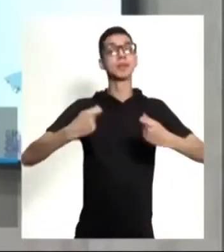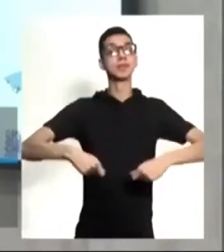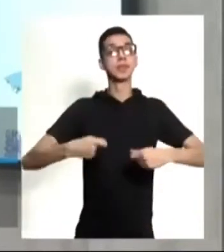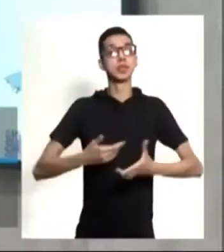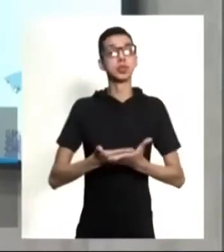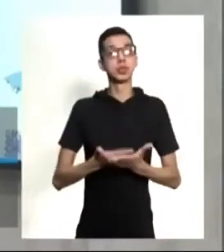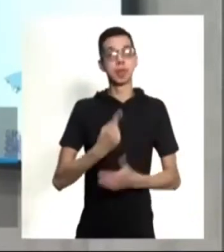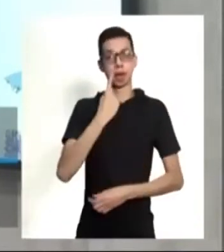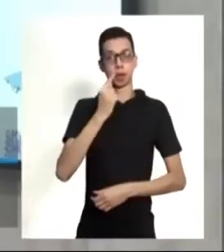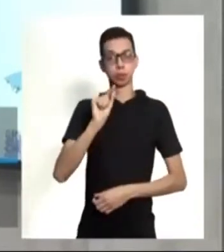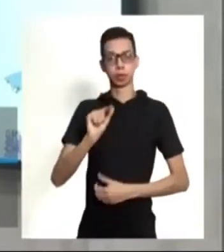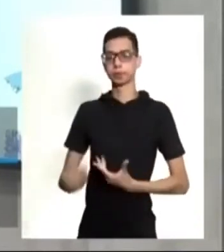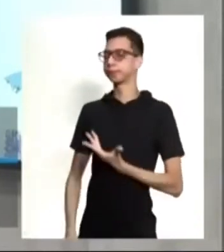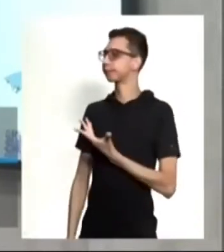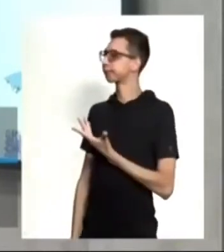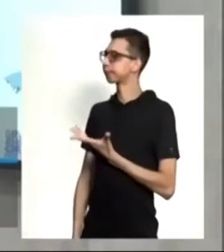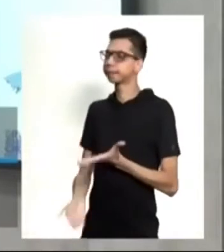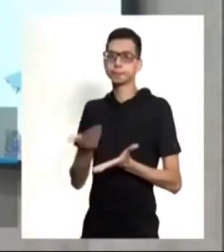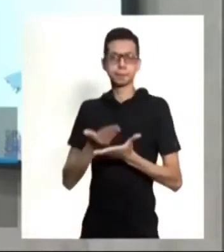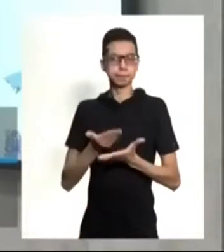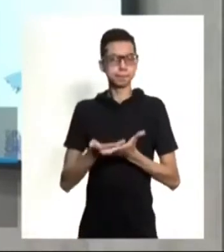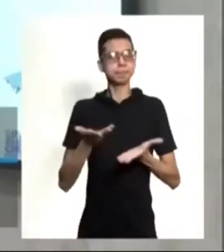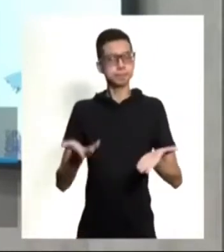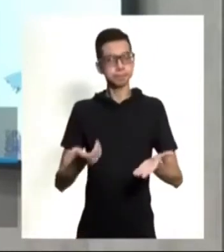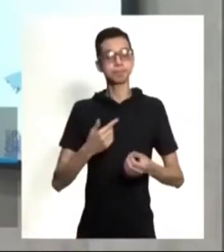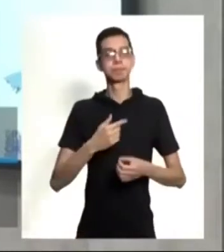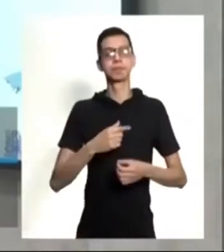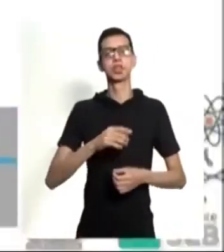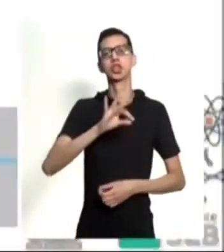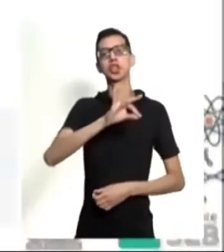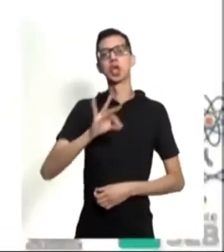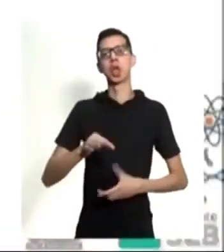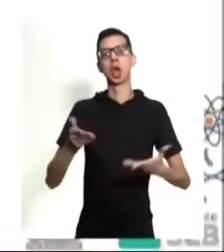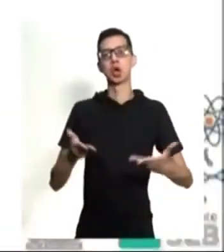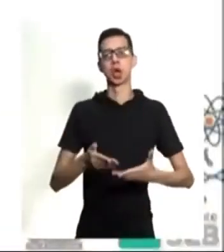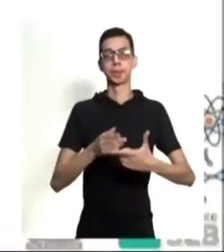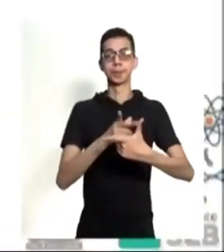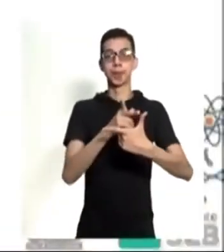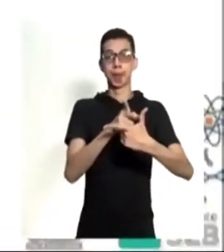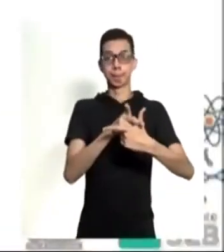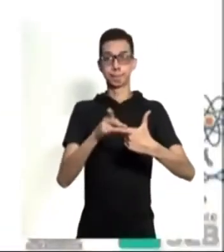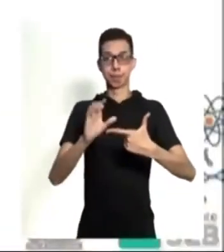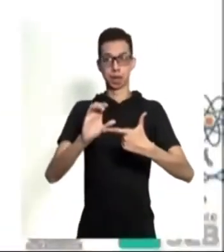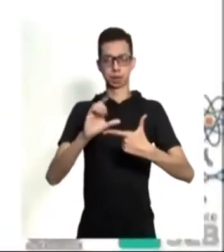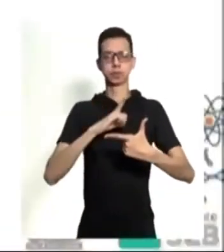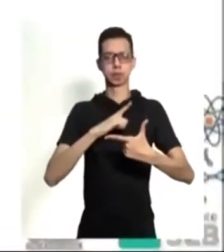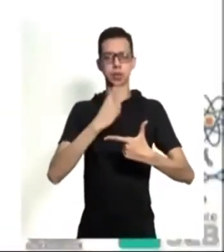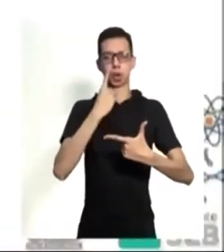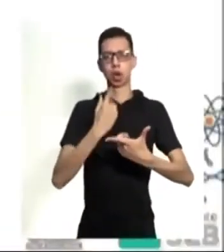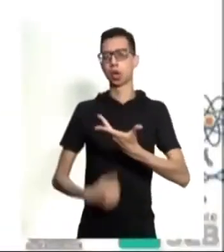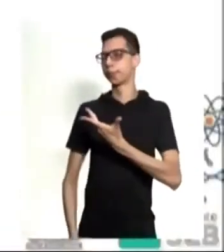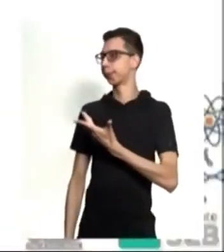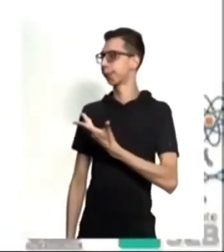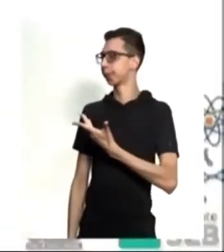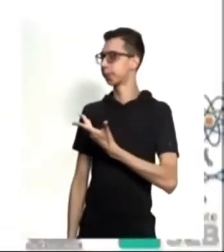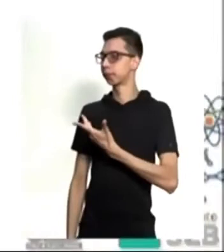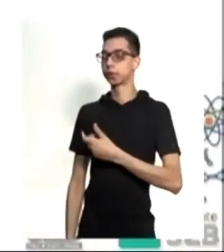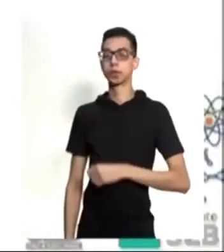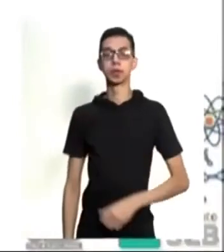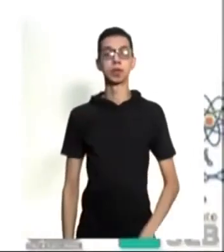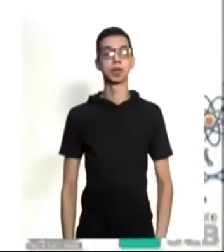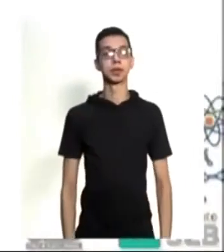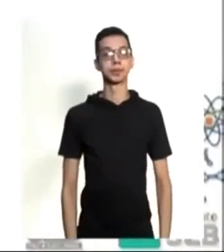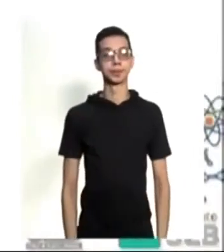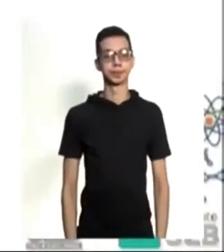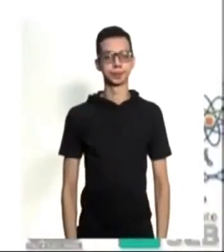face, eu vou estudar a diagonal do paralelepípedo com vocês. Tela grande, bora comigo. Tem a caixa aí, essa caixa retangular de comprimento